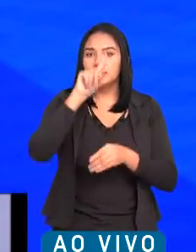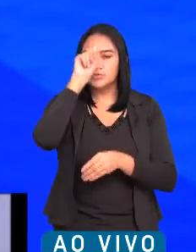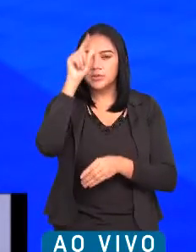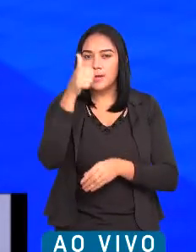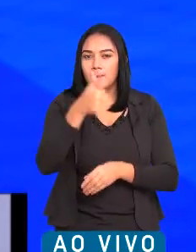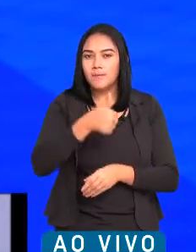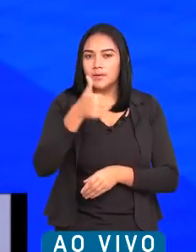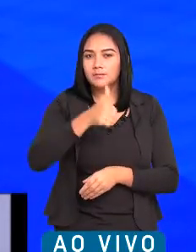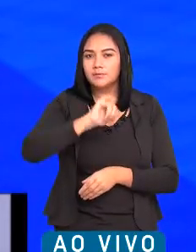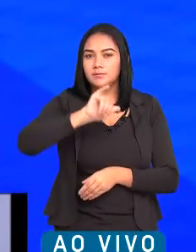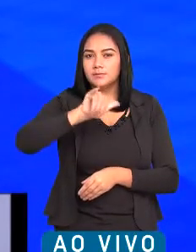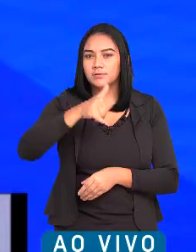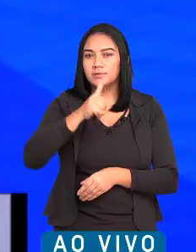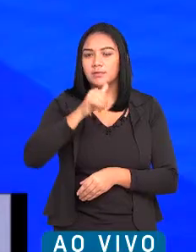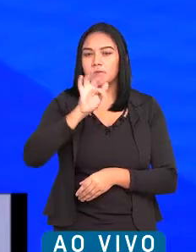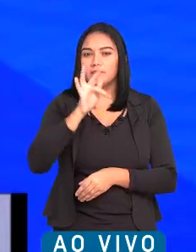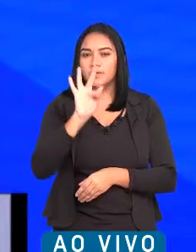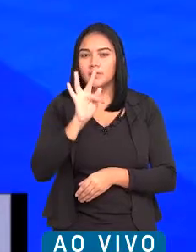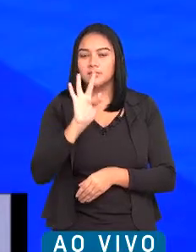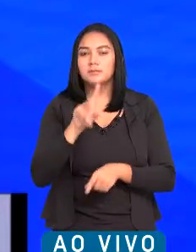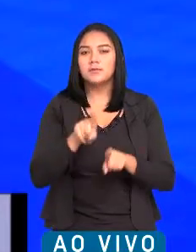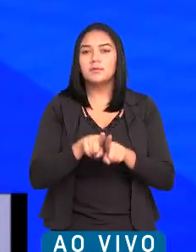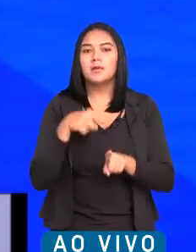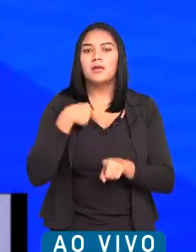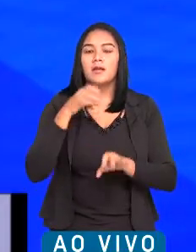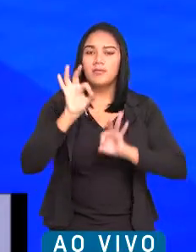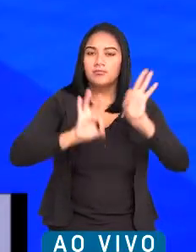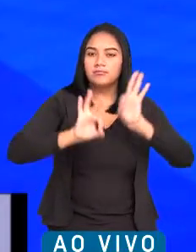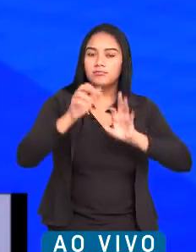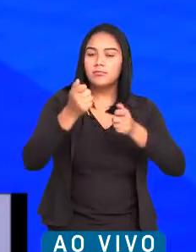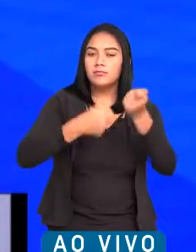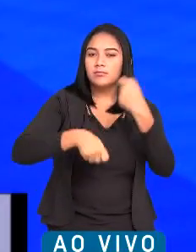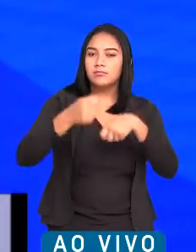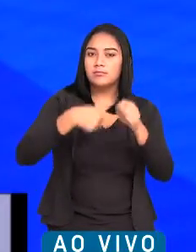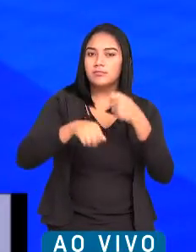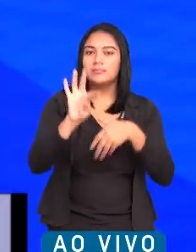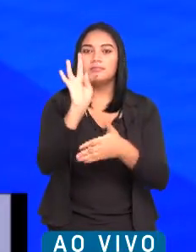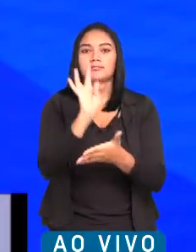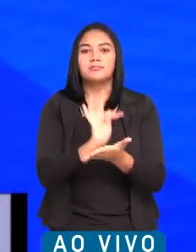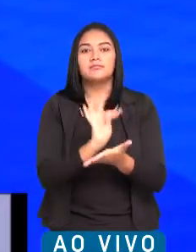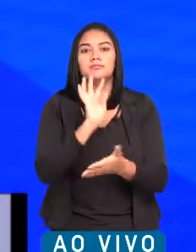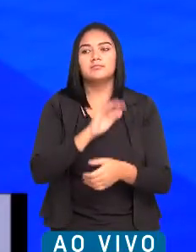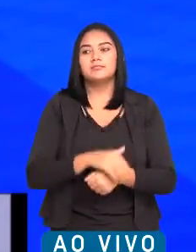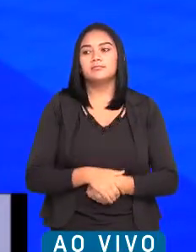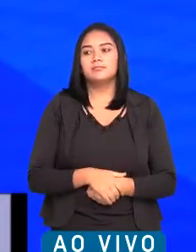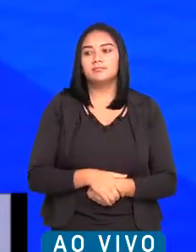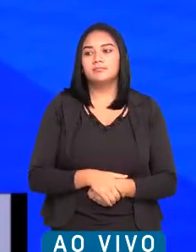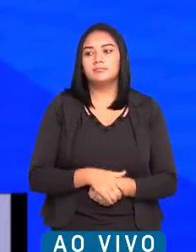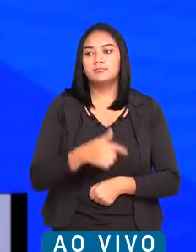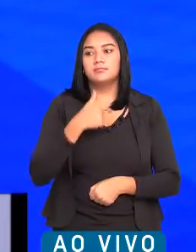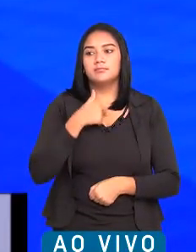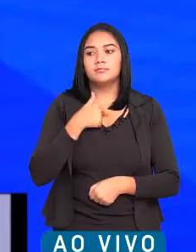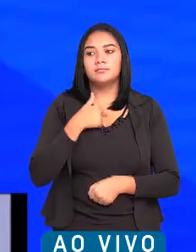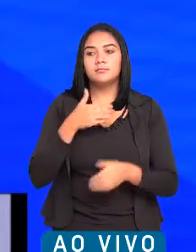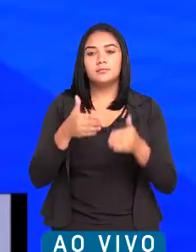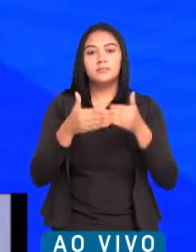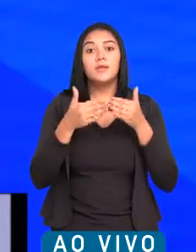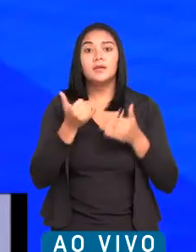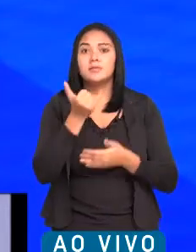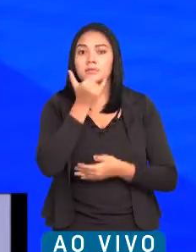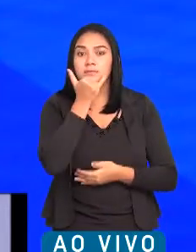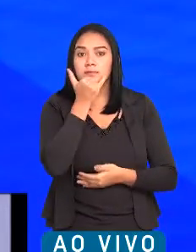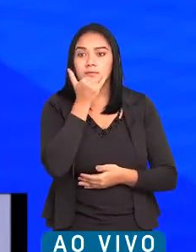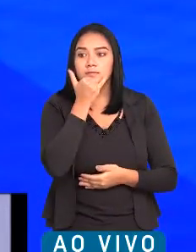administrando Teresina. No, eu peço desculpa aqui, o que eu disse que dos